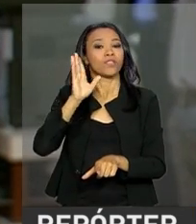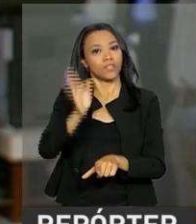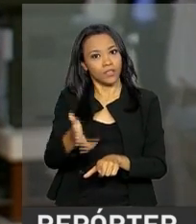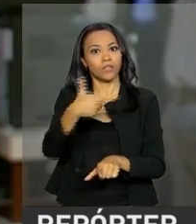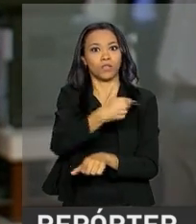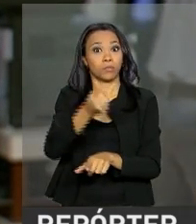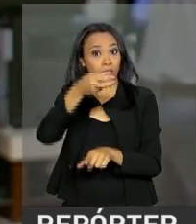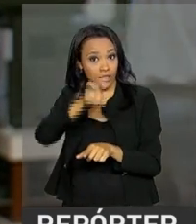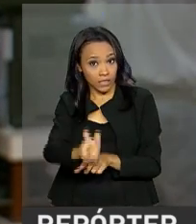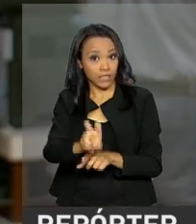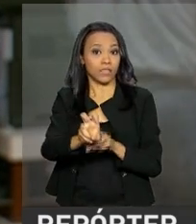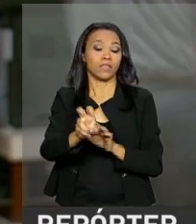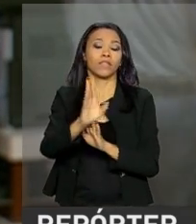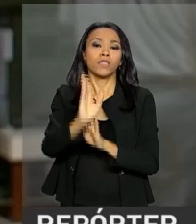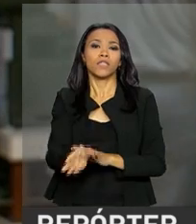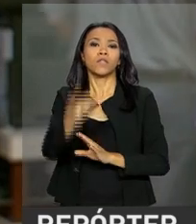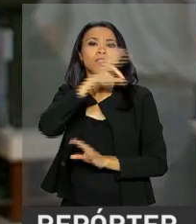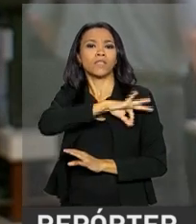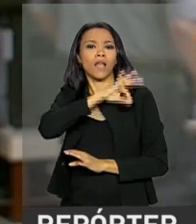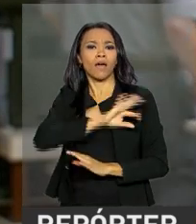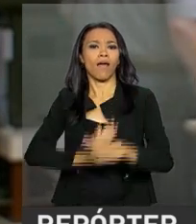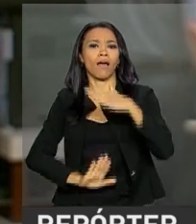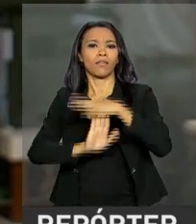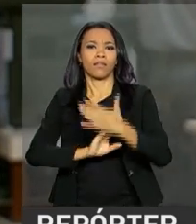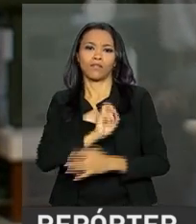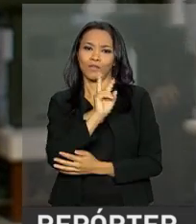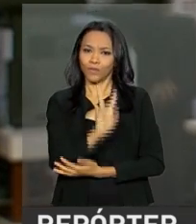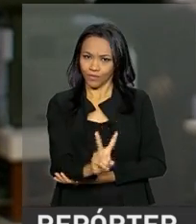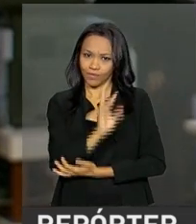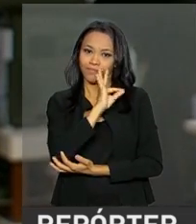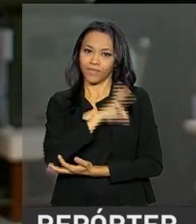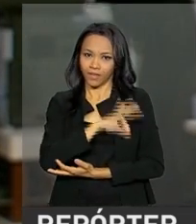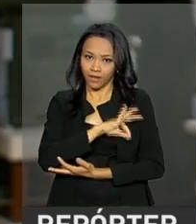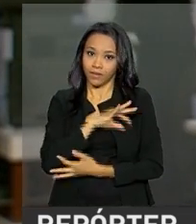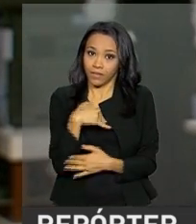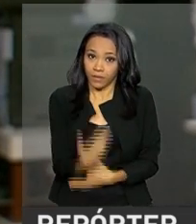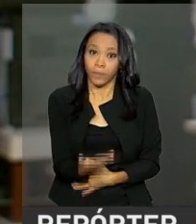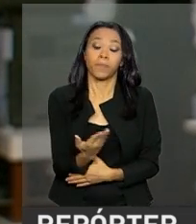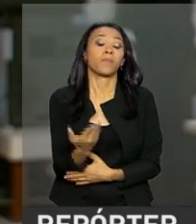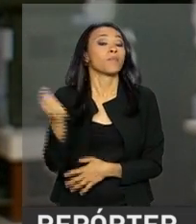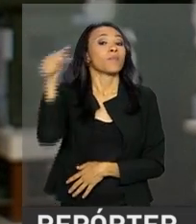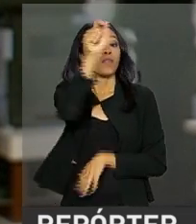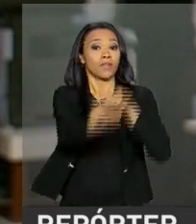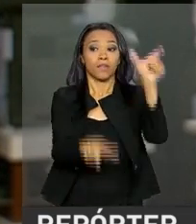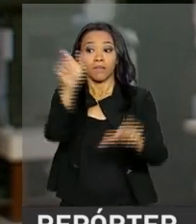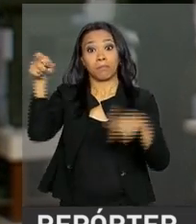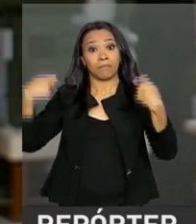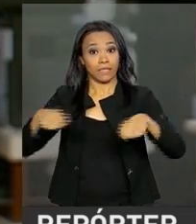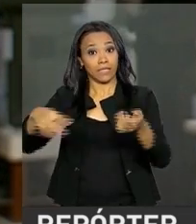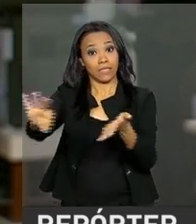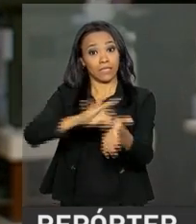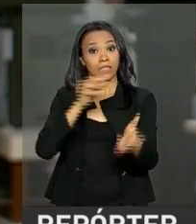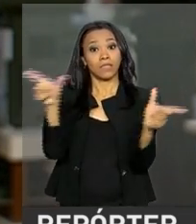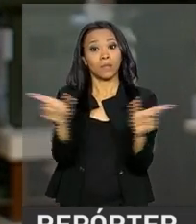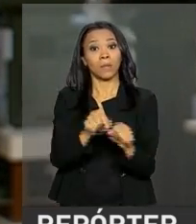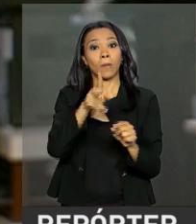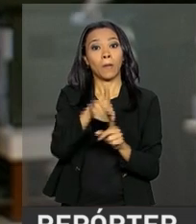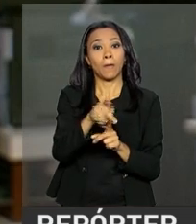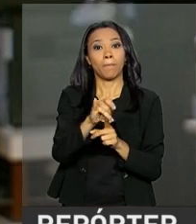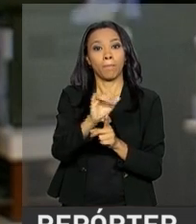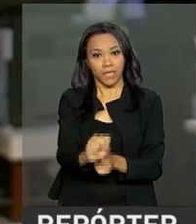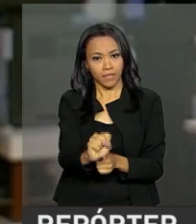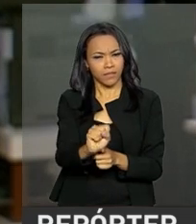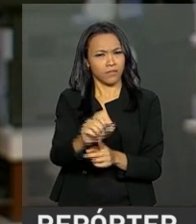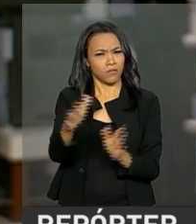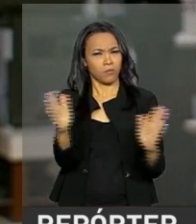2015 e teve remuneração média de até dois salários mínimos Além disso o trabalhador deve estar inscrito no pispasep H pelo menos 5